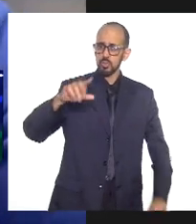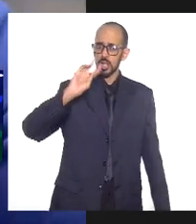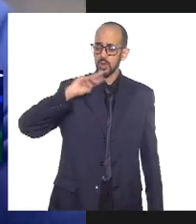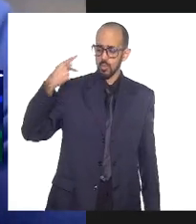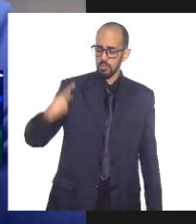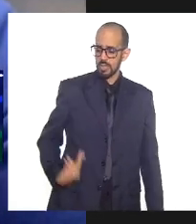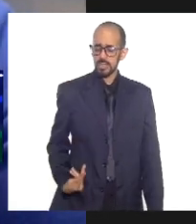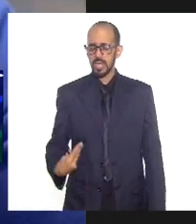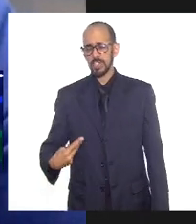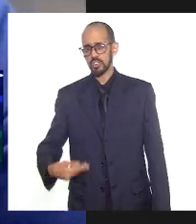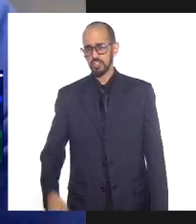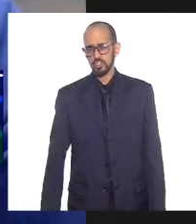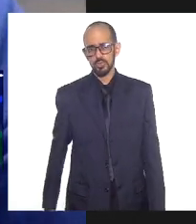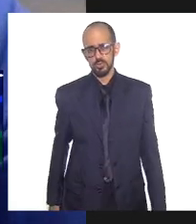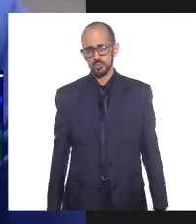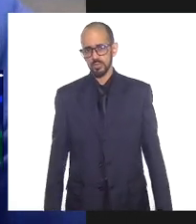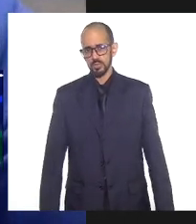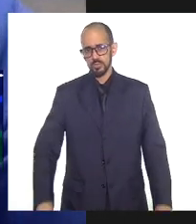desumanização, de